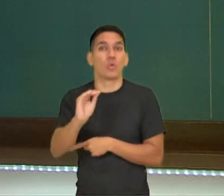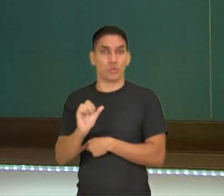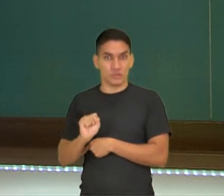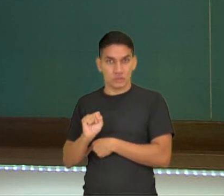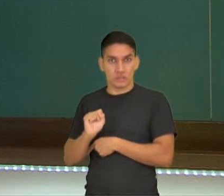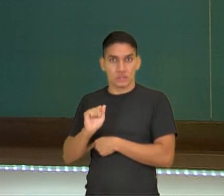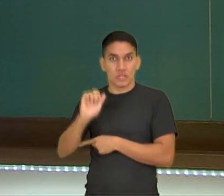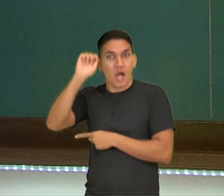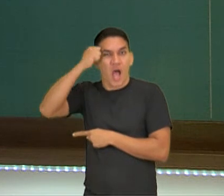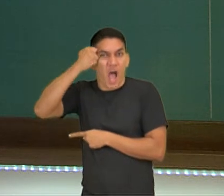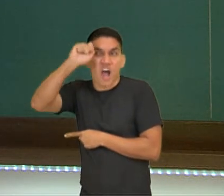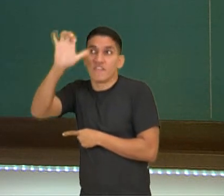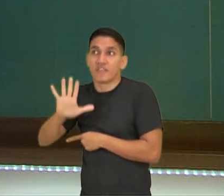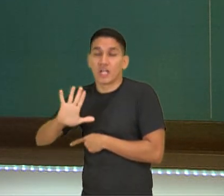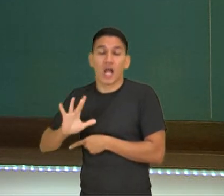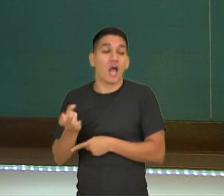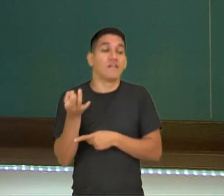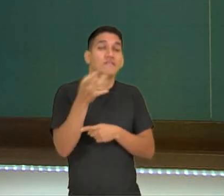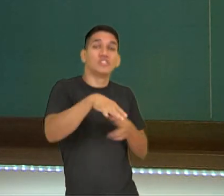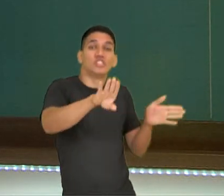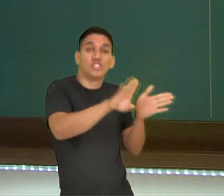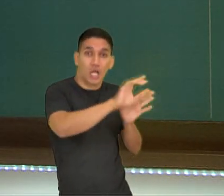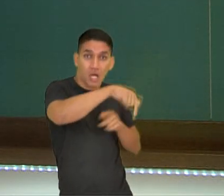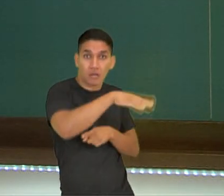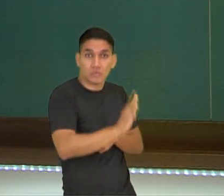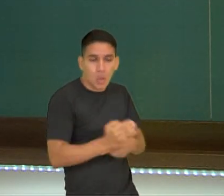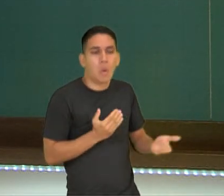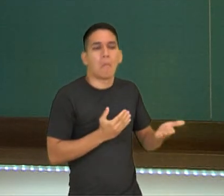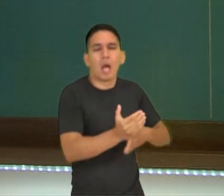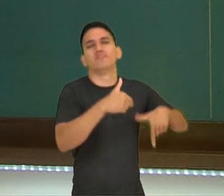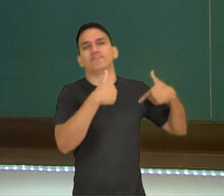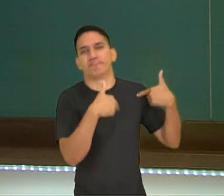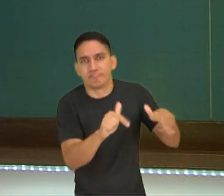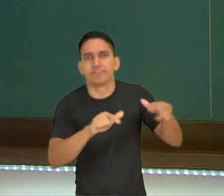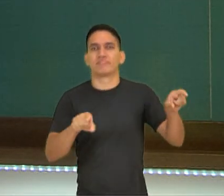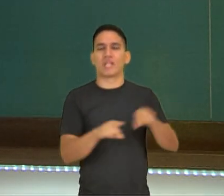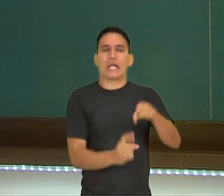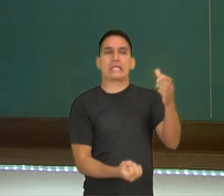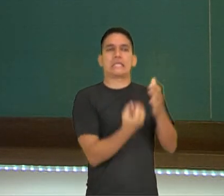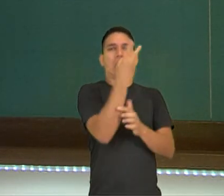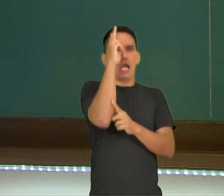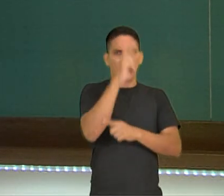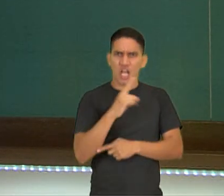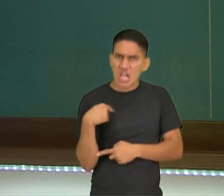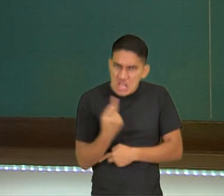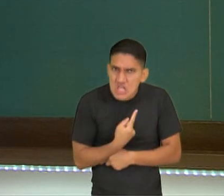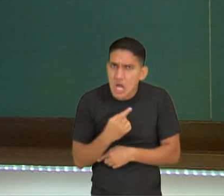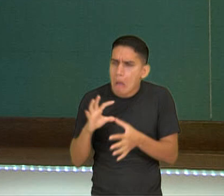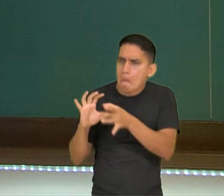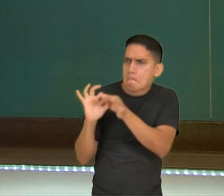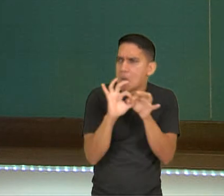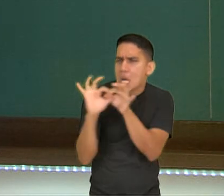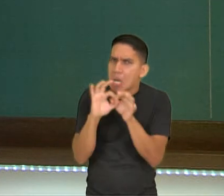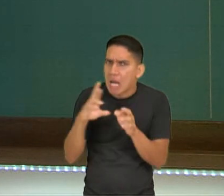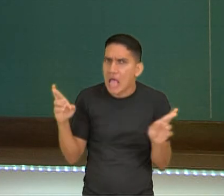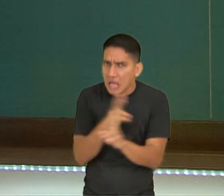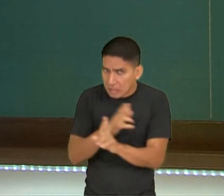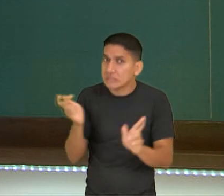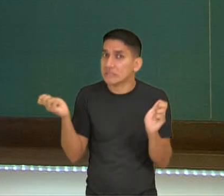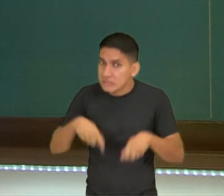desembarcaram para trabalhar, para fazer sua história no Brasil. Será que nós temos ou não uma relação com a história da